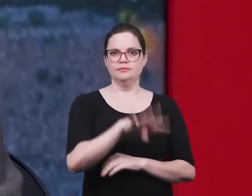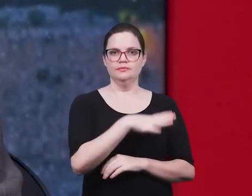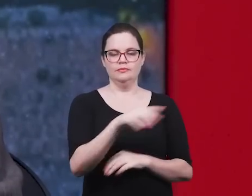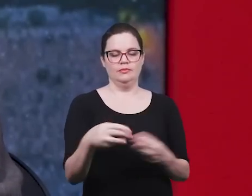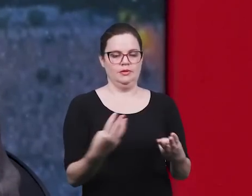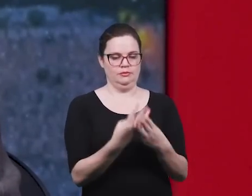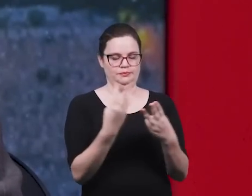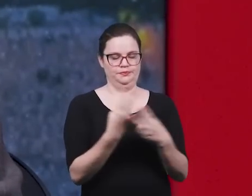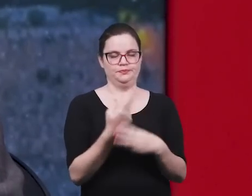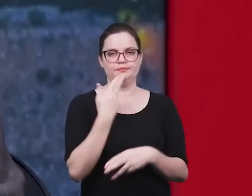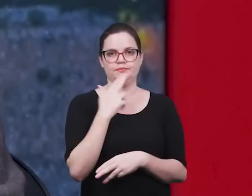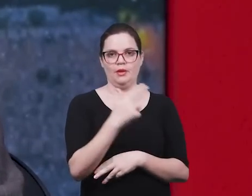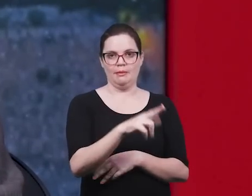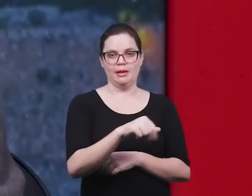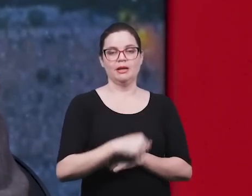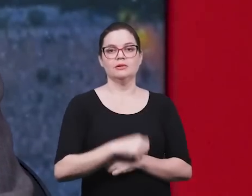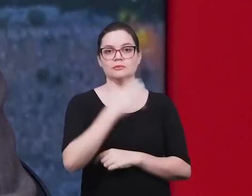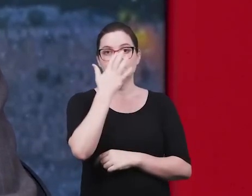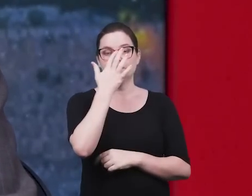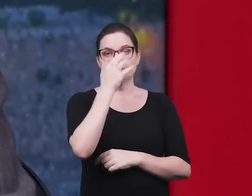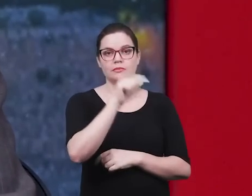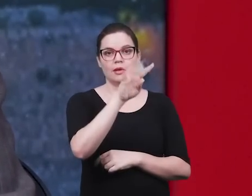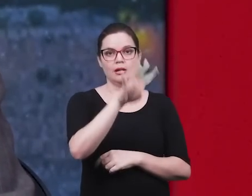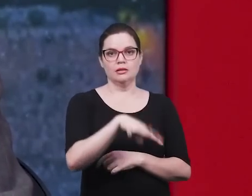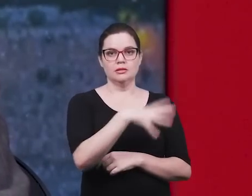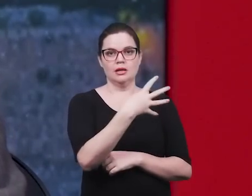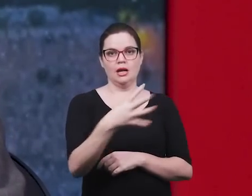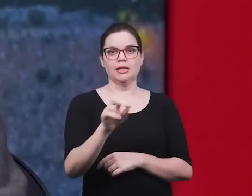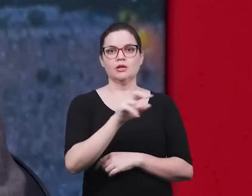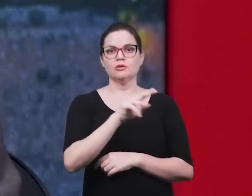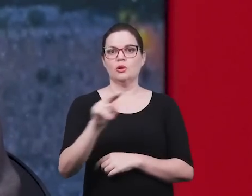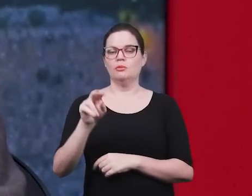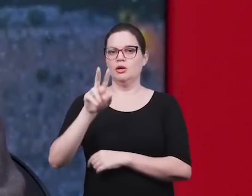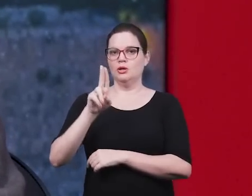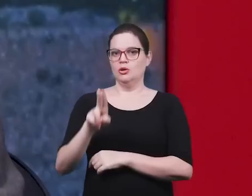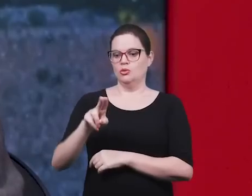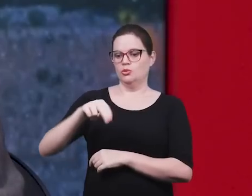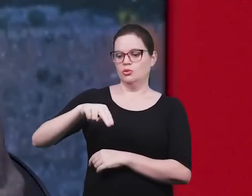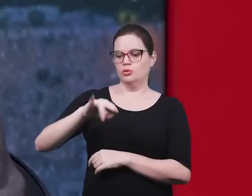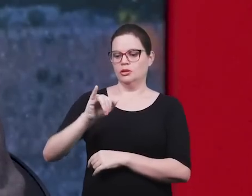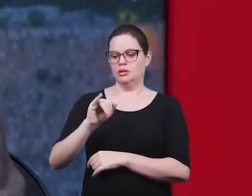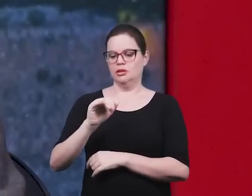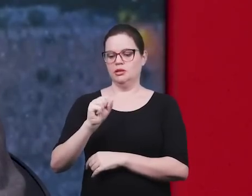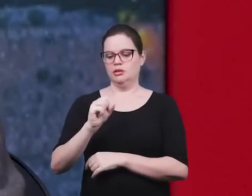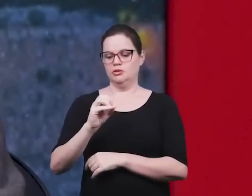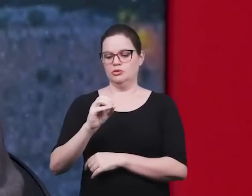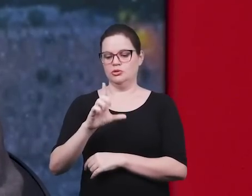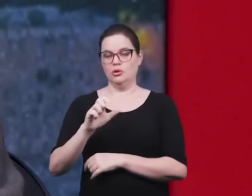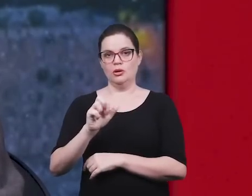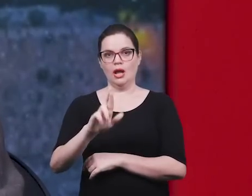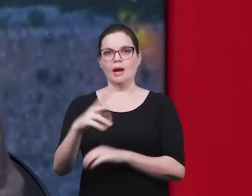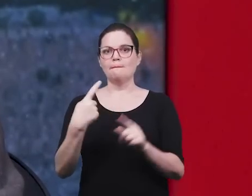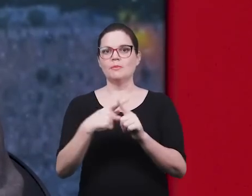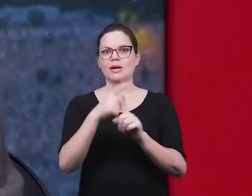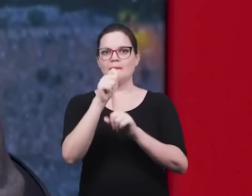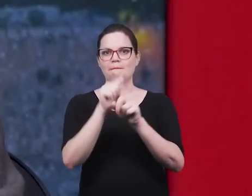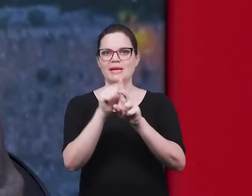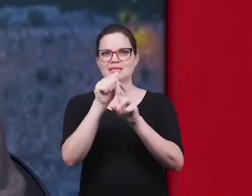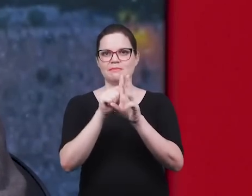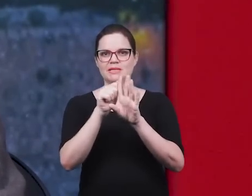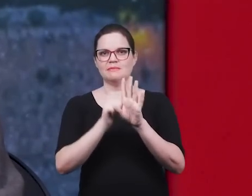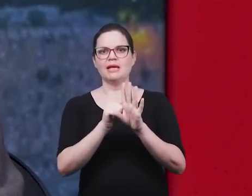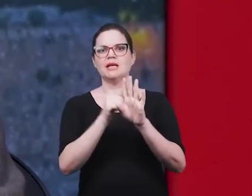judaico. E esse calendário é chamado unissolar. Por quê? Porque os meses são lunares, igual os nossos também, no